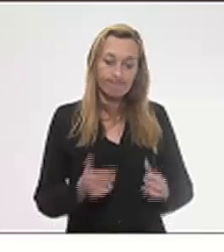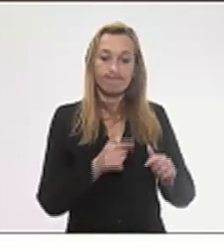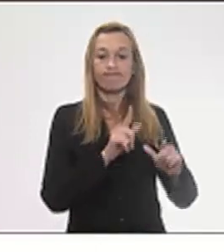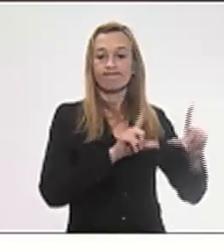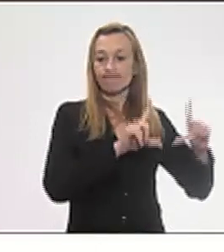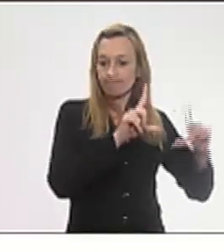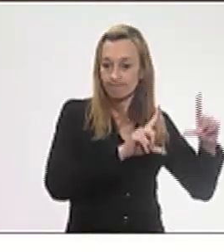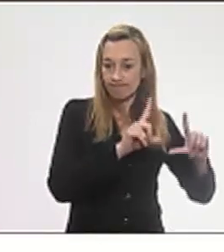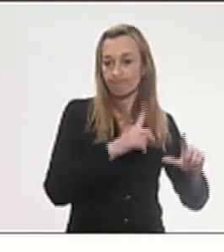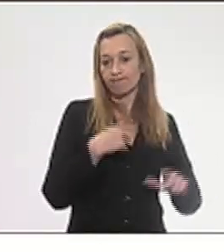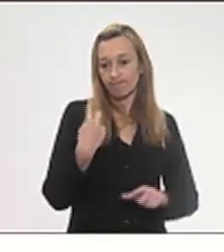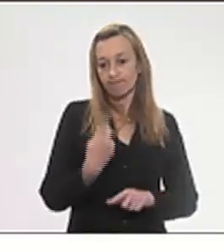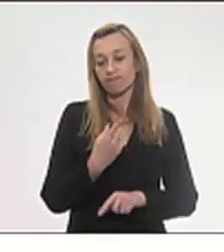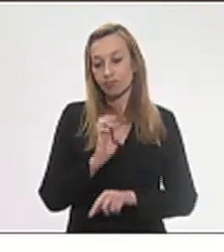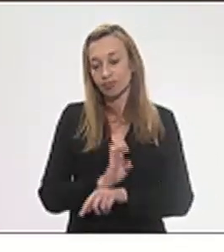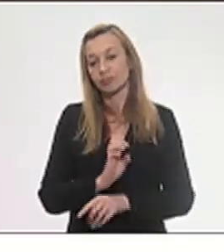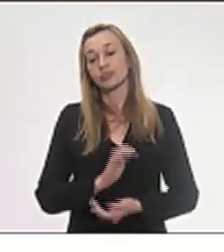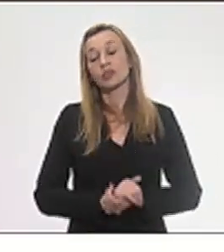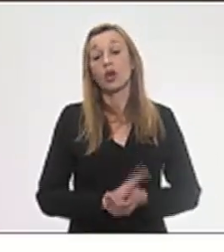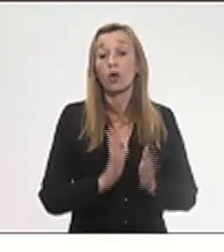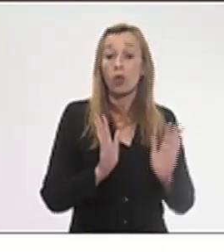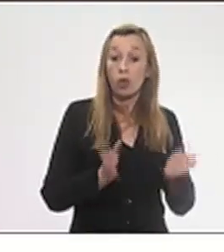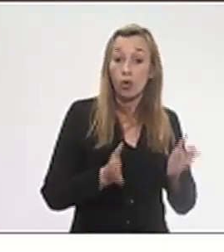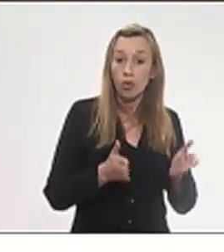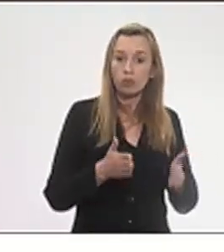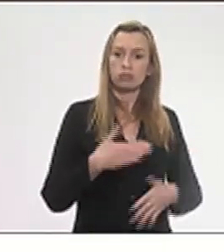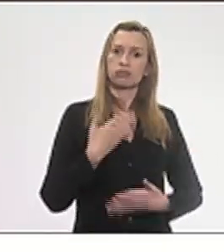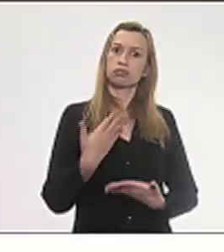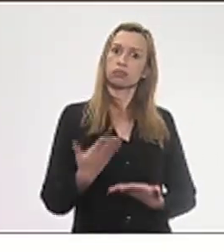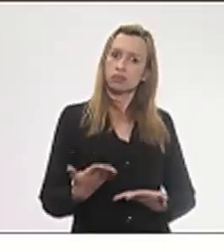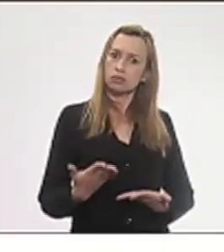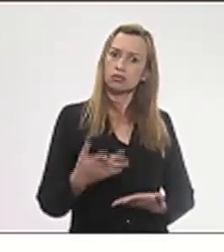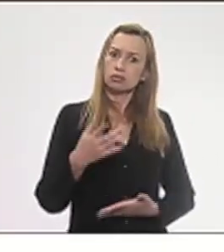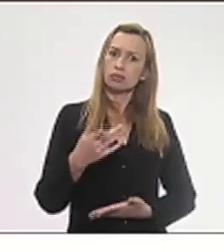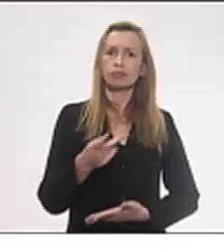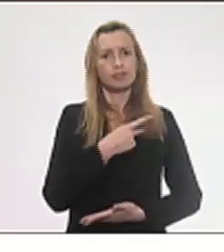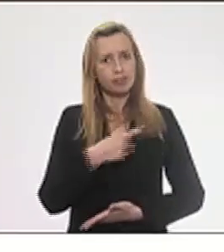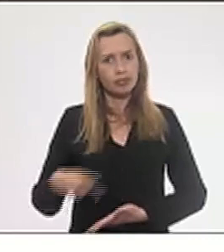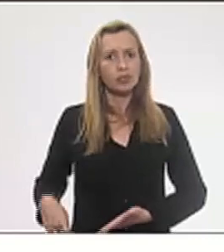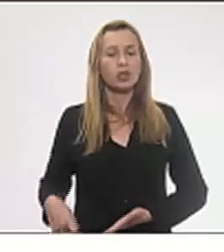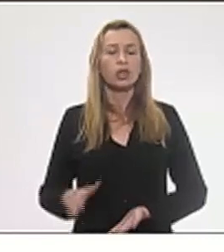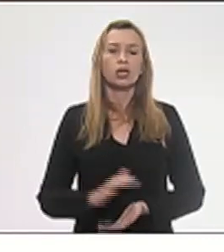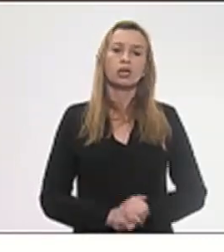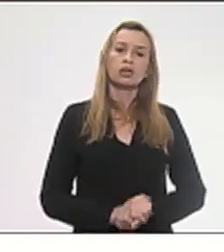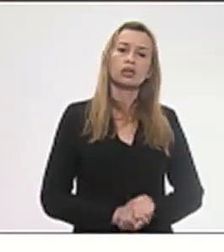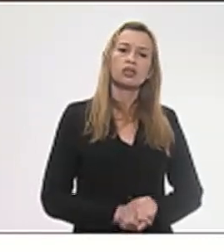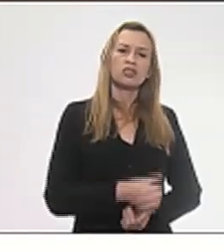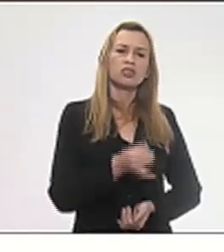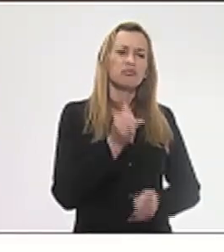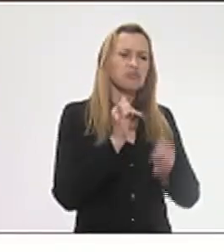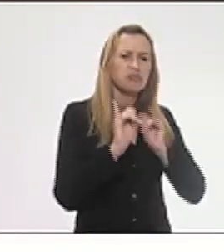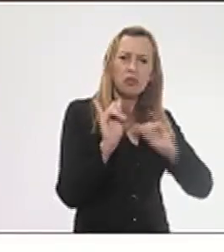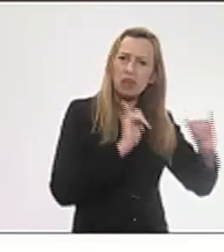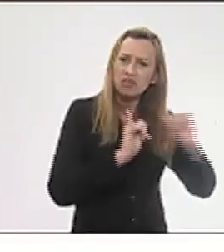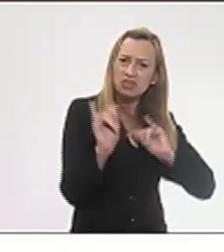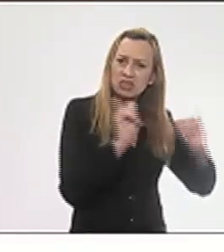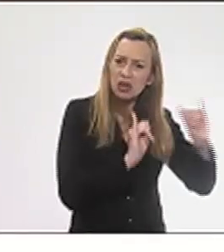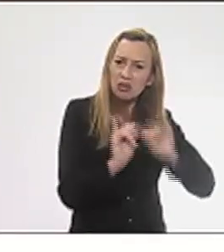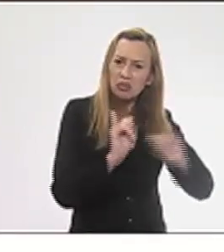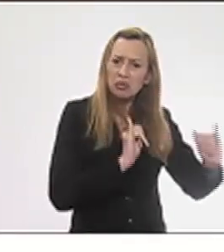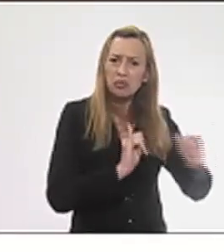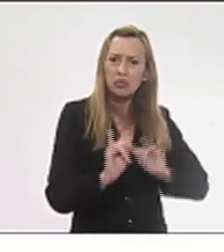televisíveis do nosso Estado. Hoje nós fomos surpreendidos, presidente, pela informação